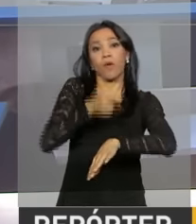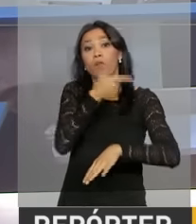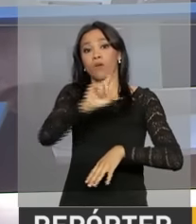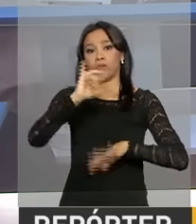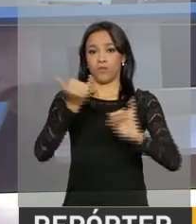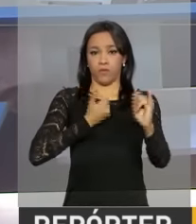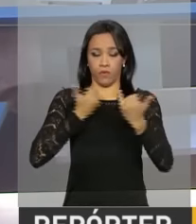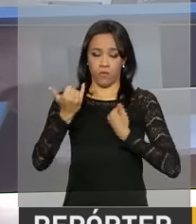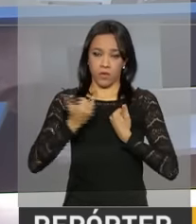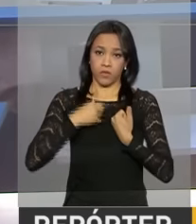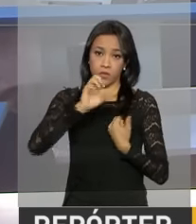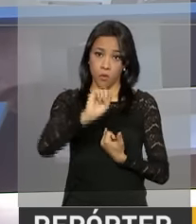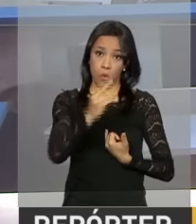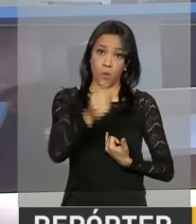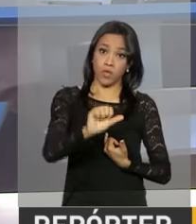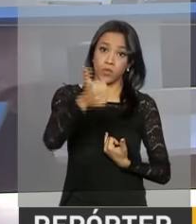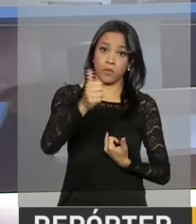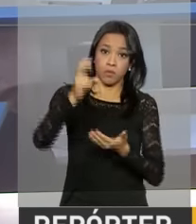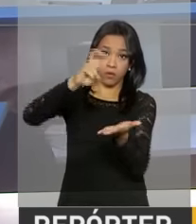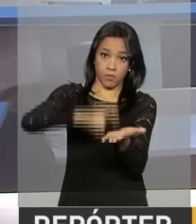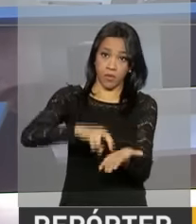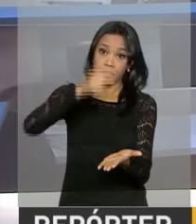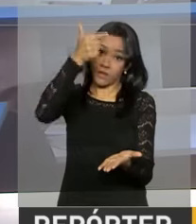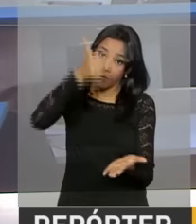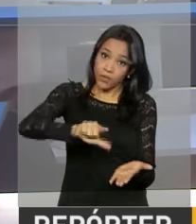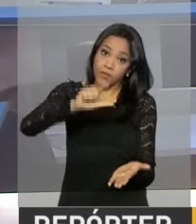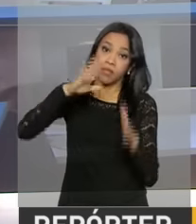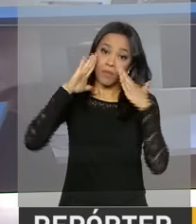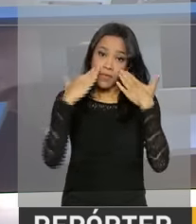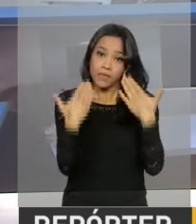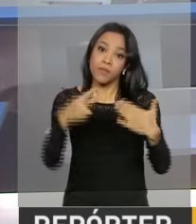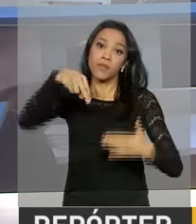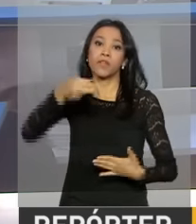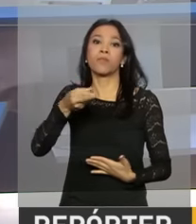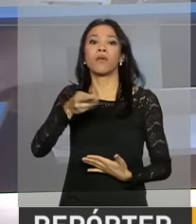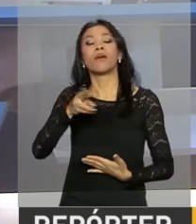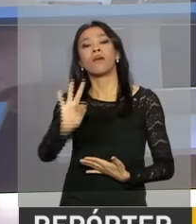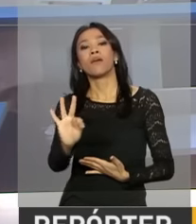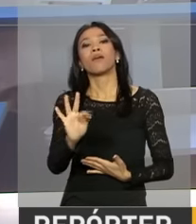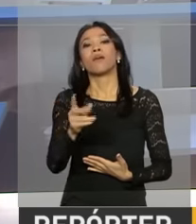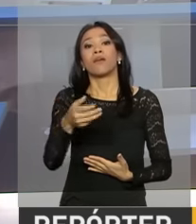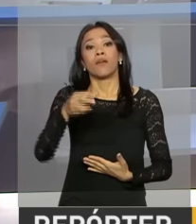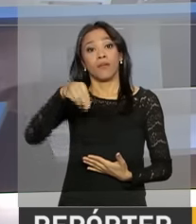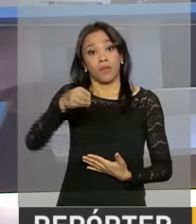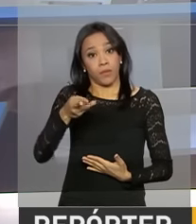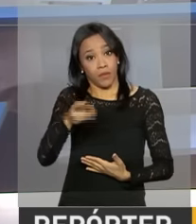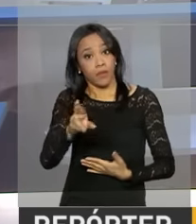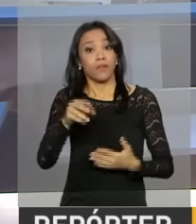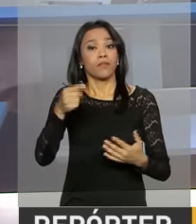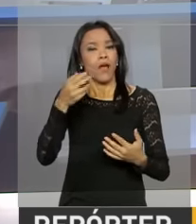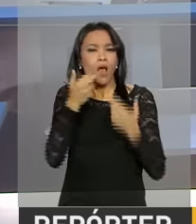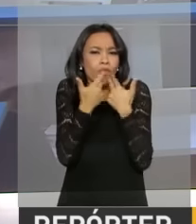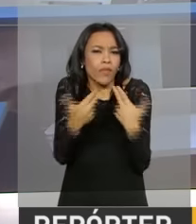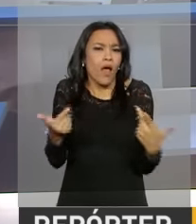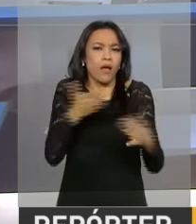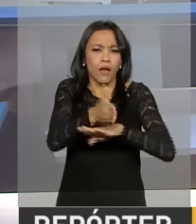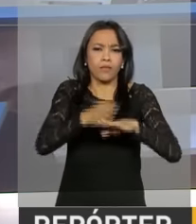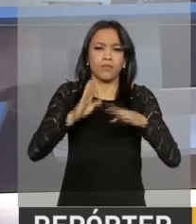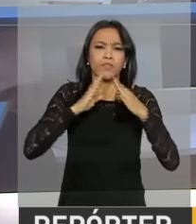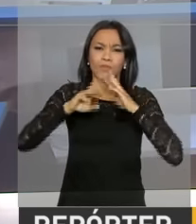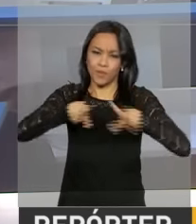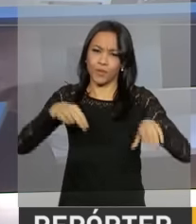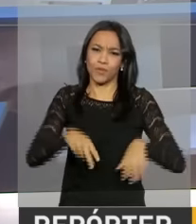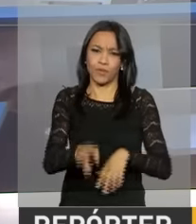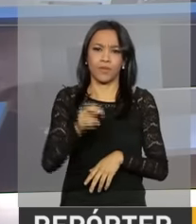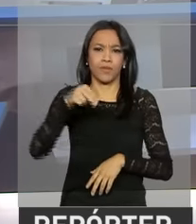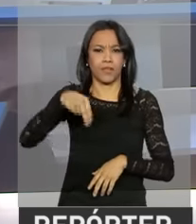outras informações ou às 11 da manhã na próxima edição do Repórter NBR. Acompanhe também as novidades em nossas redes sociais.